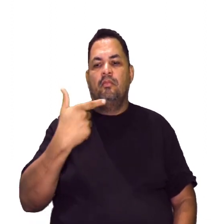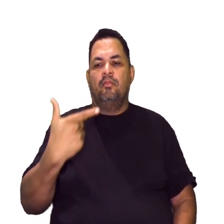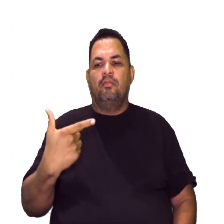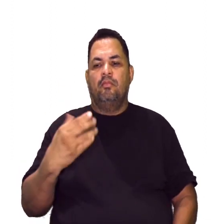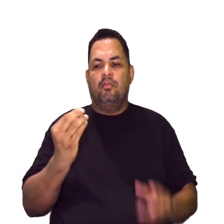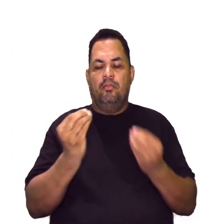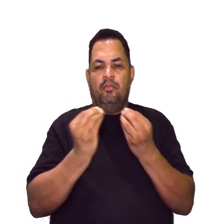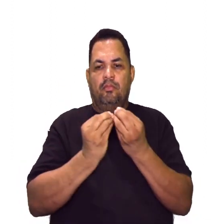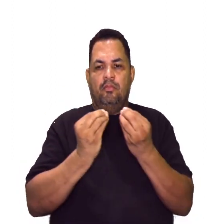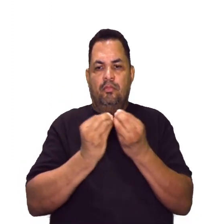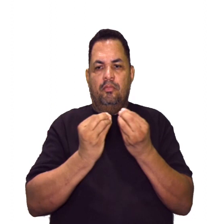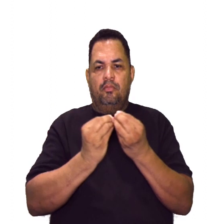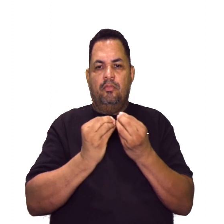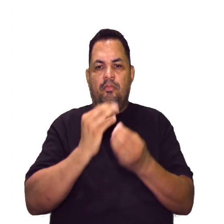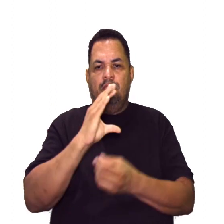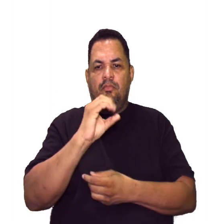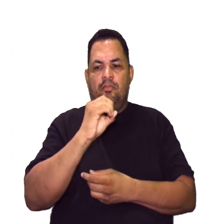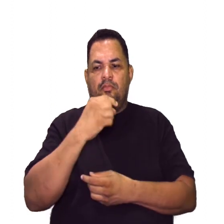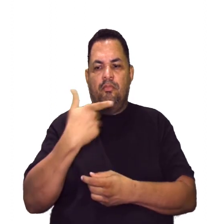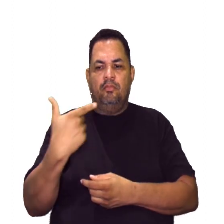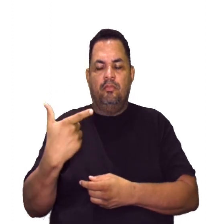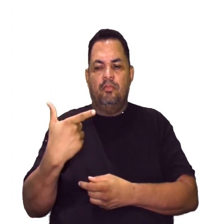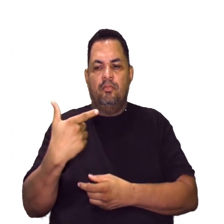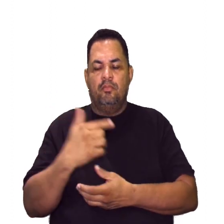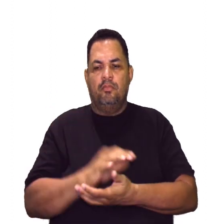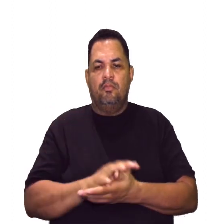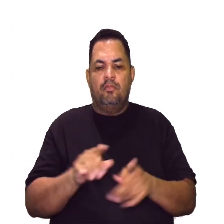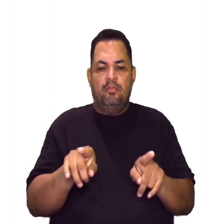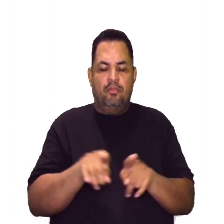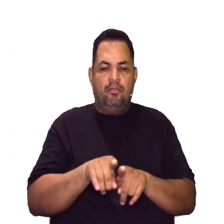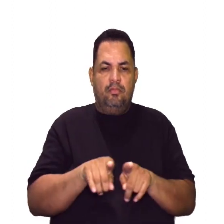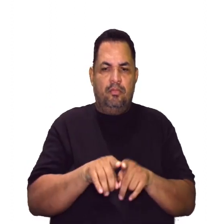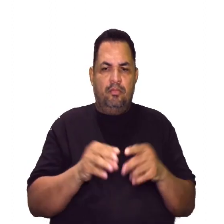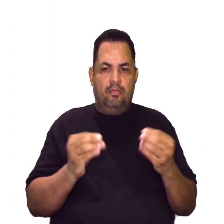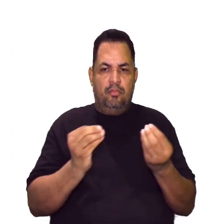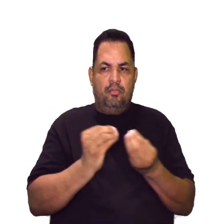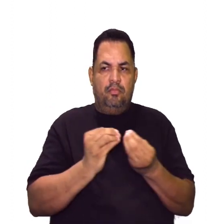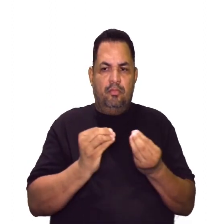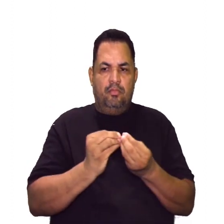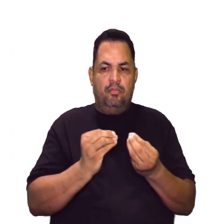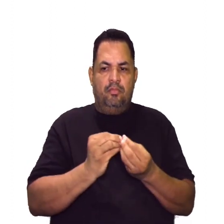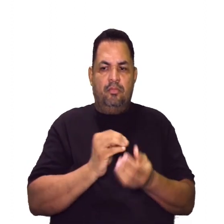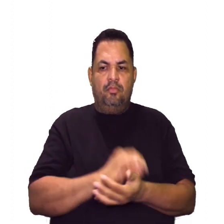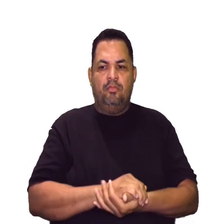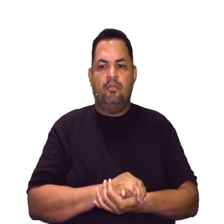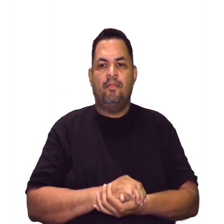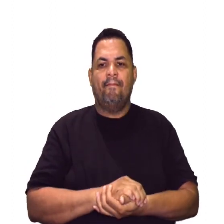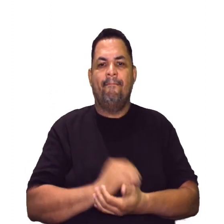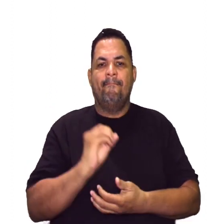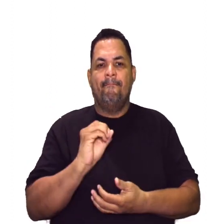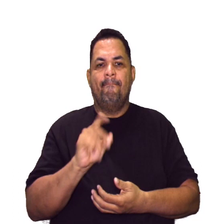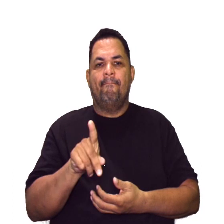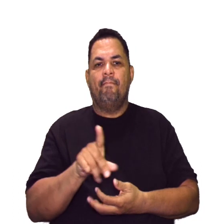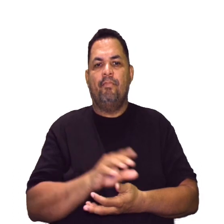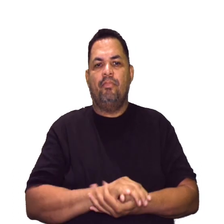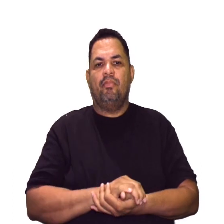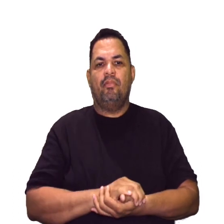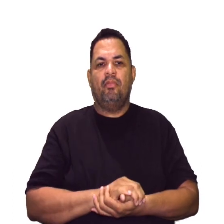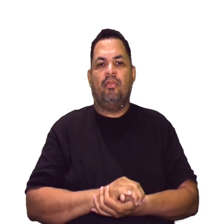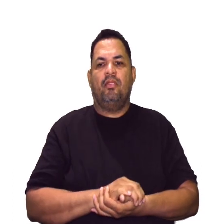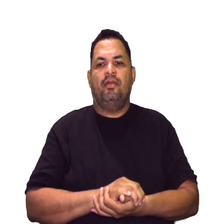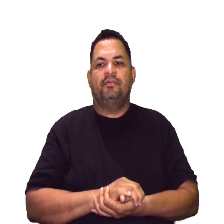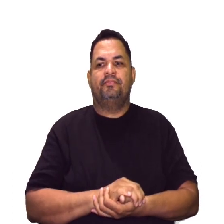O2, que é o gás oxigênio. Então, também uma molécula linear. Ok? Se é